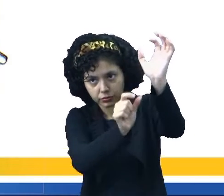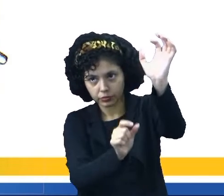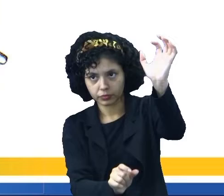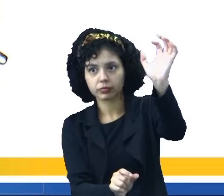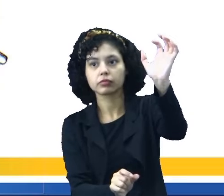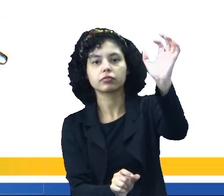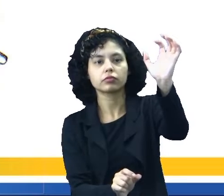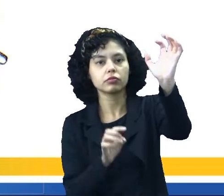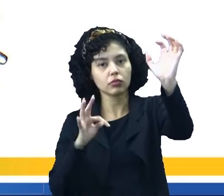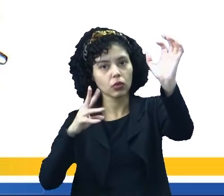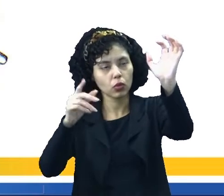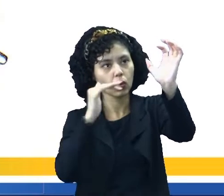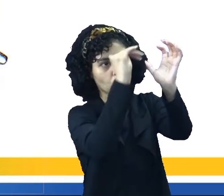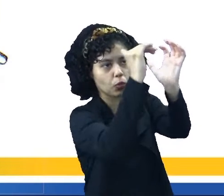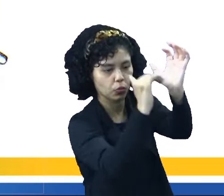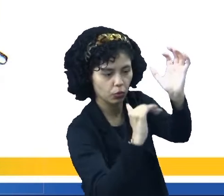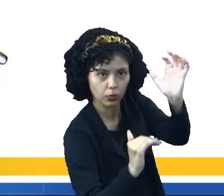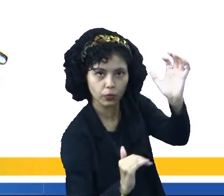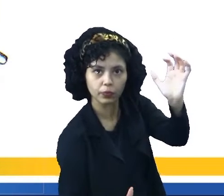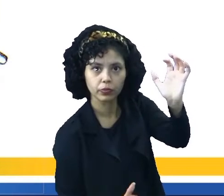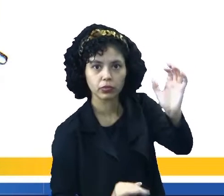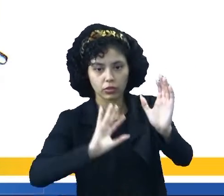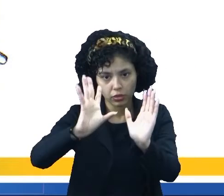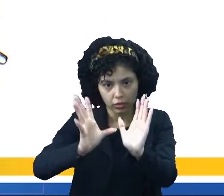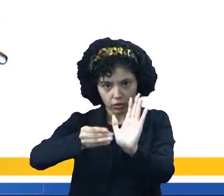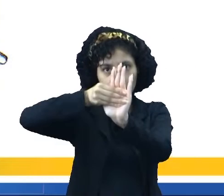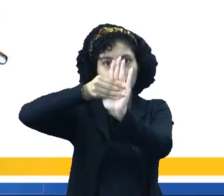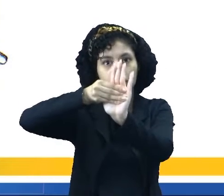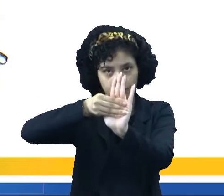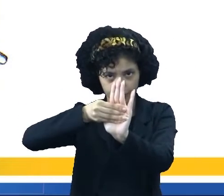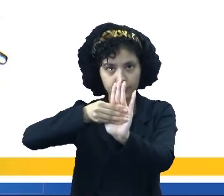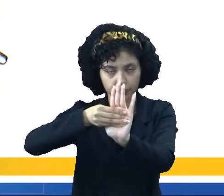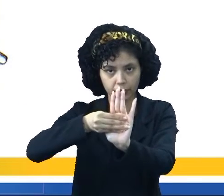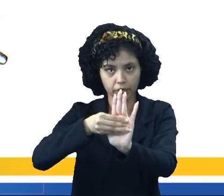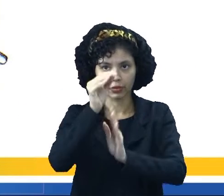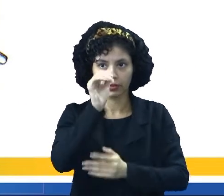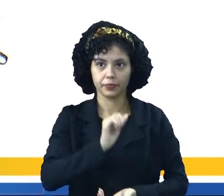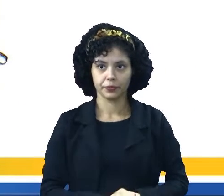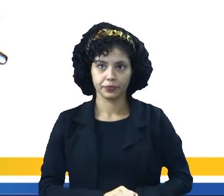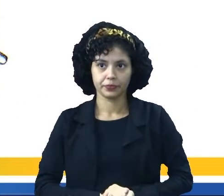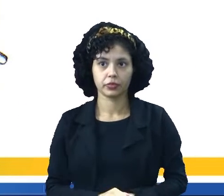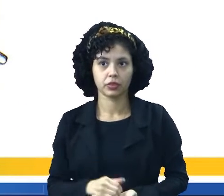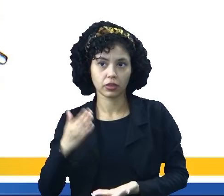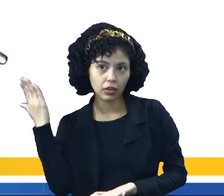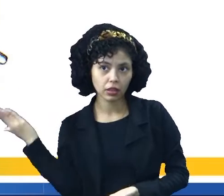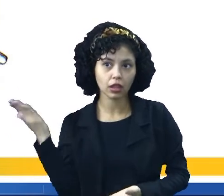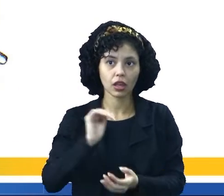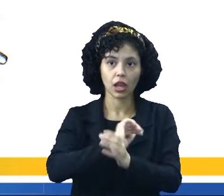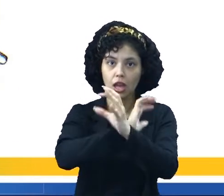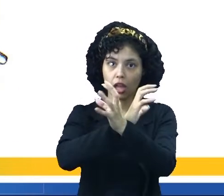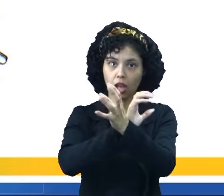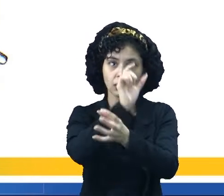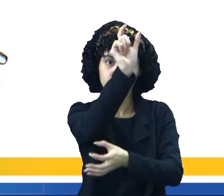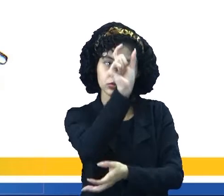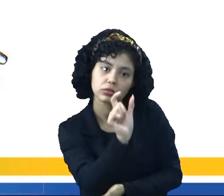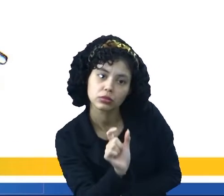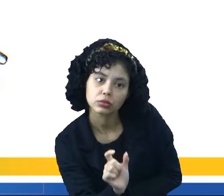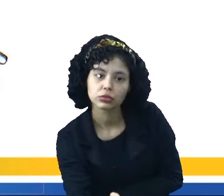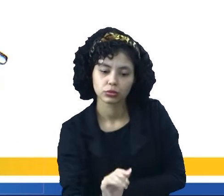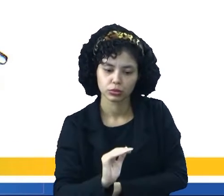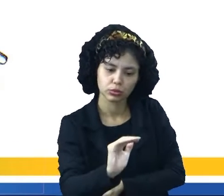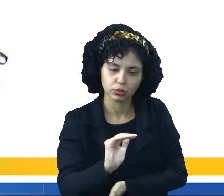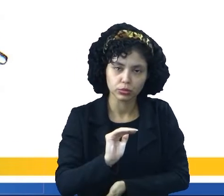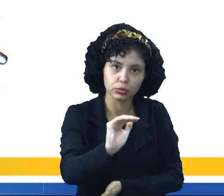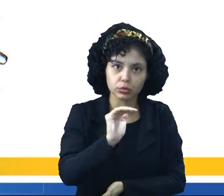toda a coluna vertebral. Aloja-se dentro das perfurações das vértebras. Da medula espinhal partem 31 pares